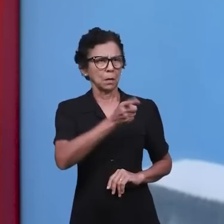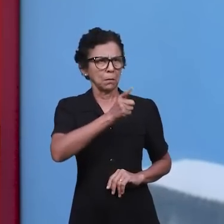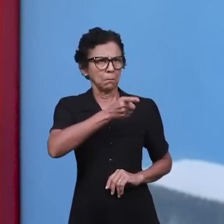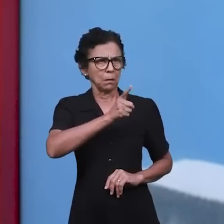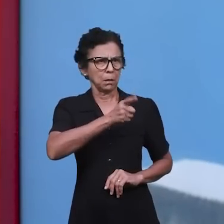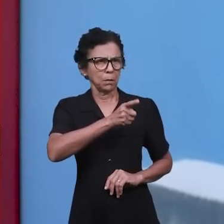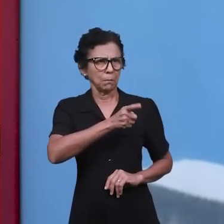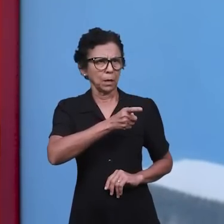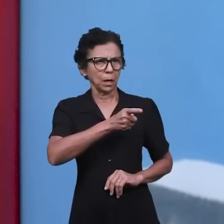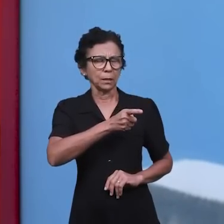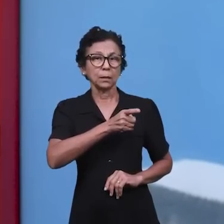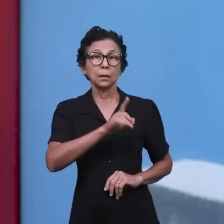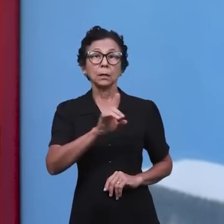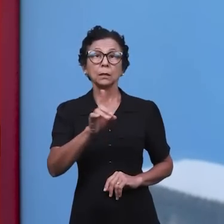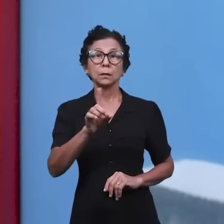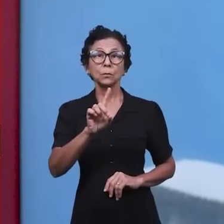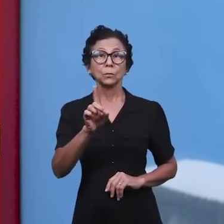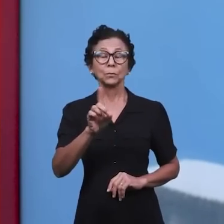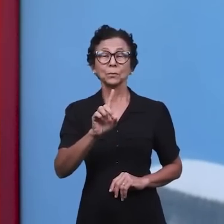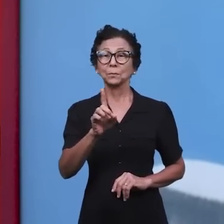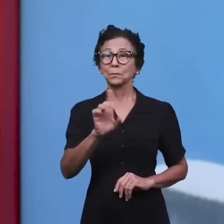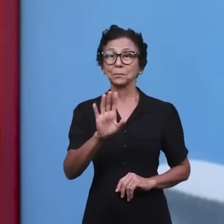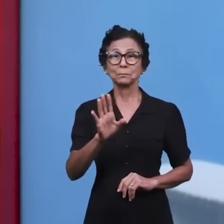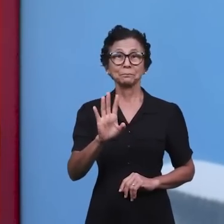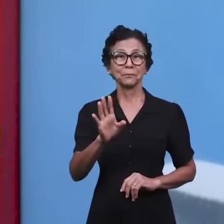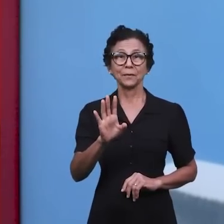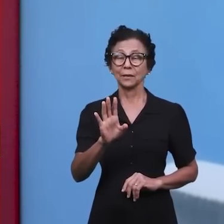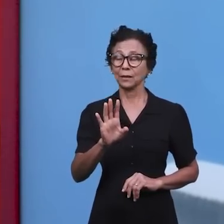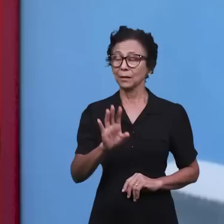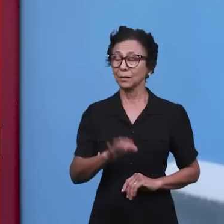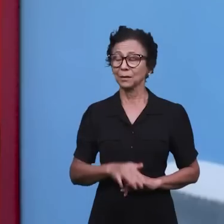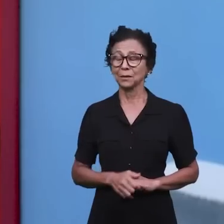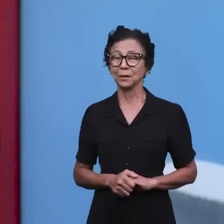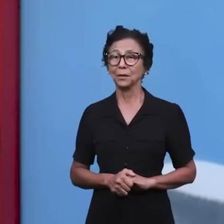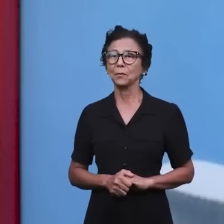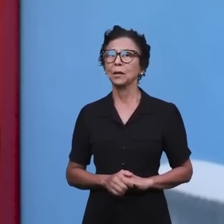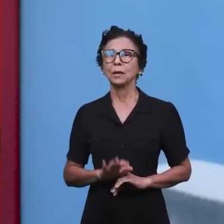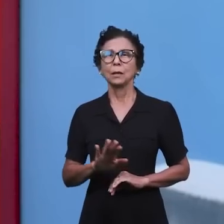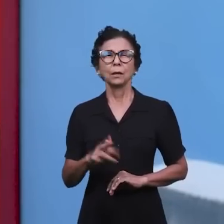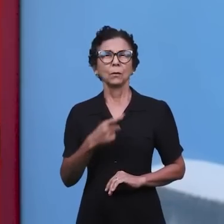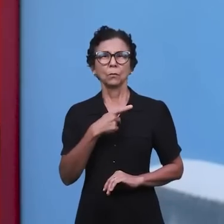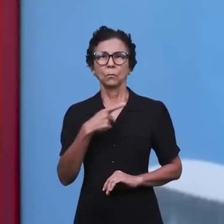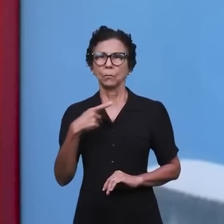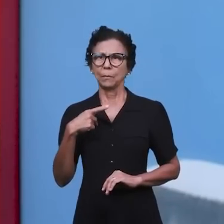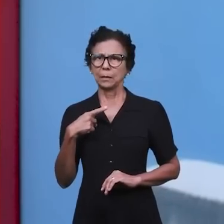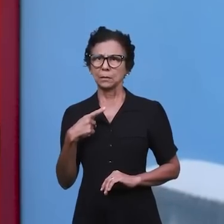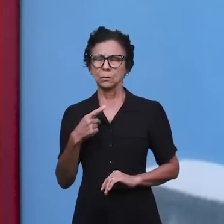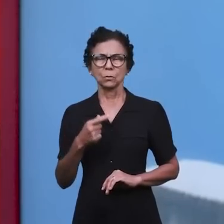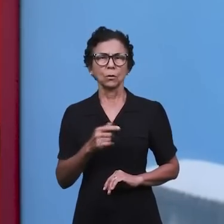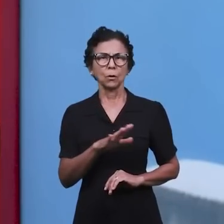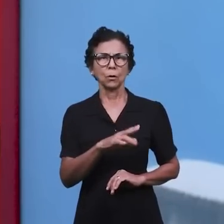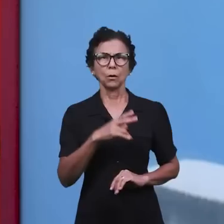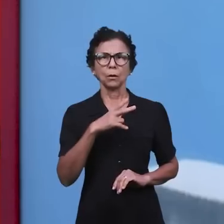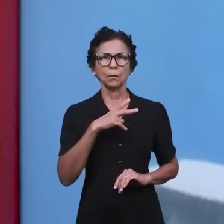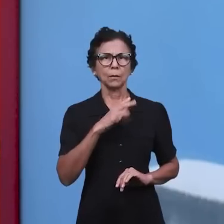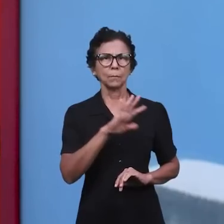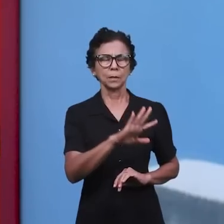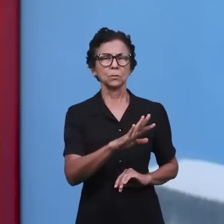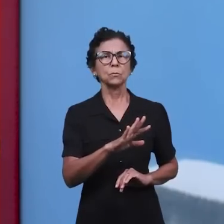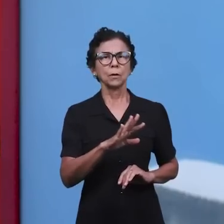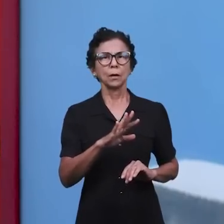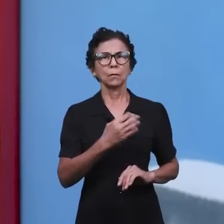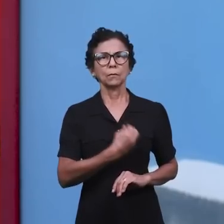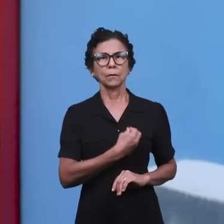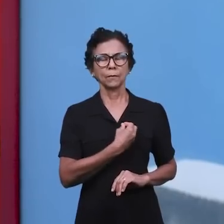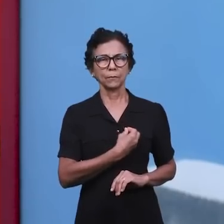ético. Não, né? Aquilo não é dele. Ético. A vida da outra pessoa é da outra pessoa. O pastor, ele não tem